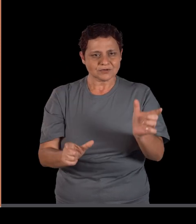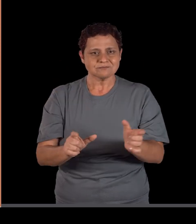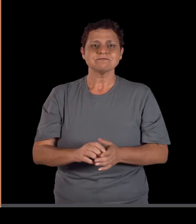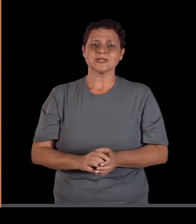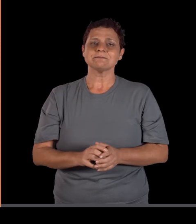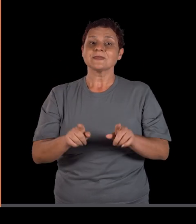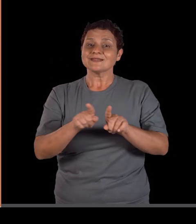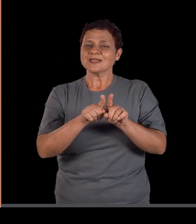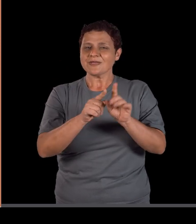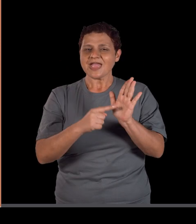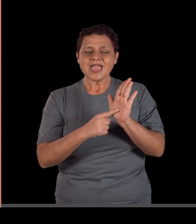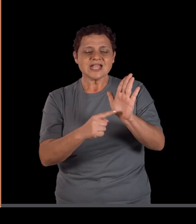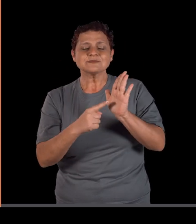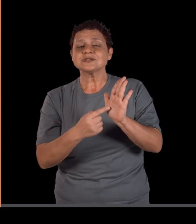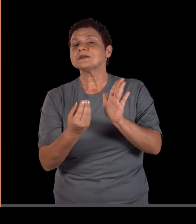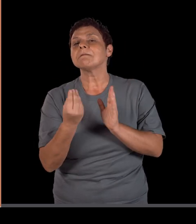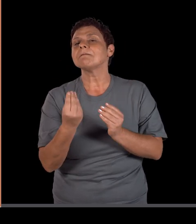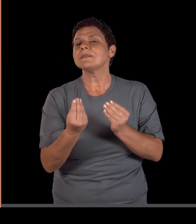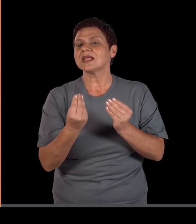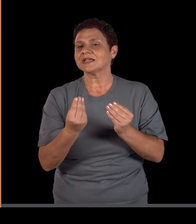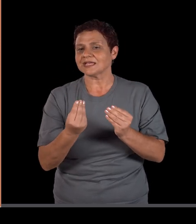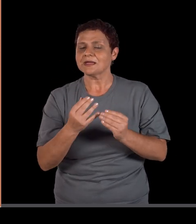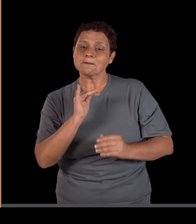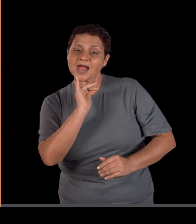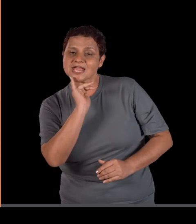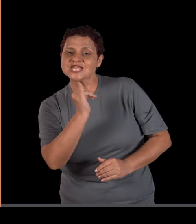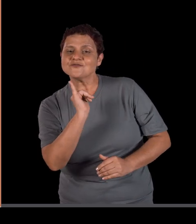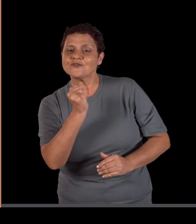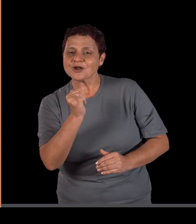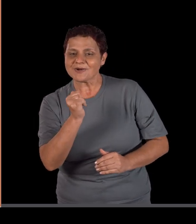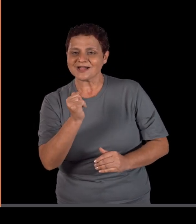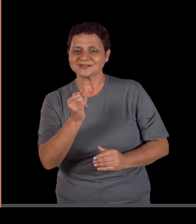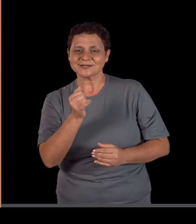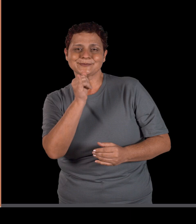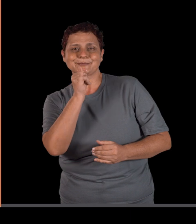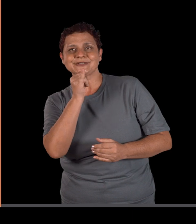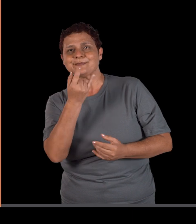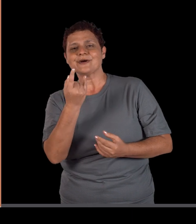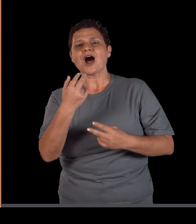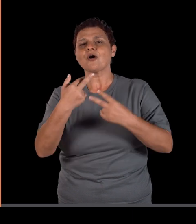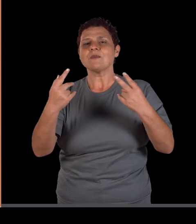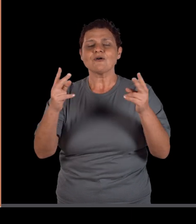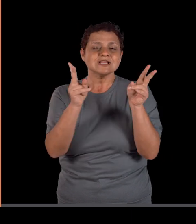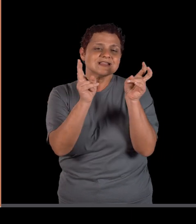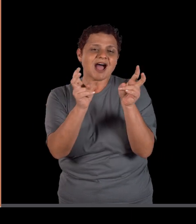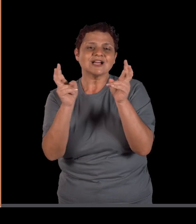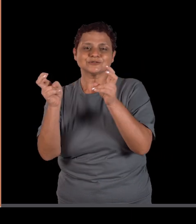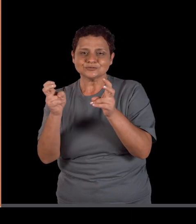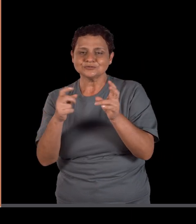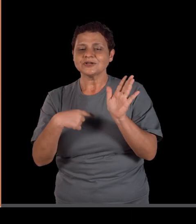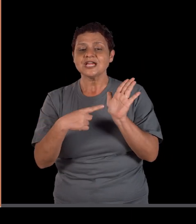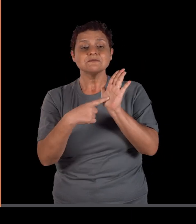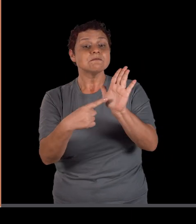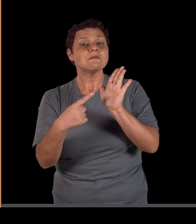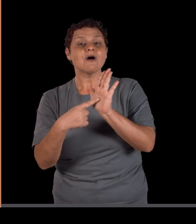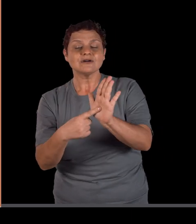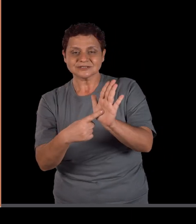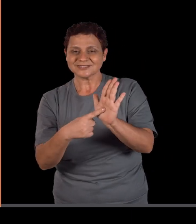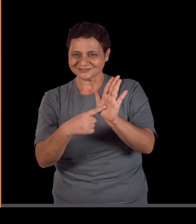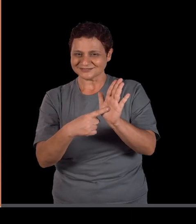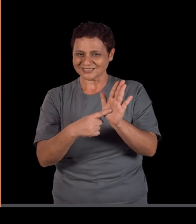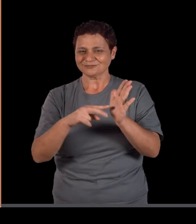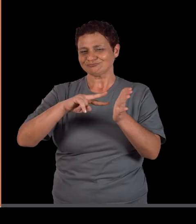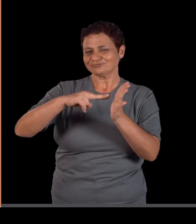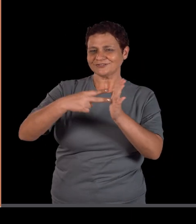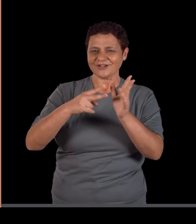alguém, um local. Exposição serve para informar o seu leitor sobre um determinado assunto, ele